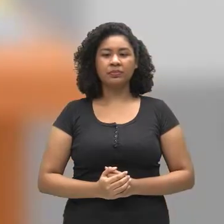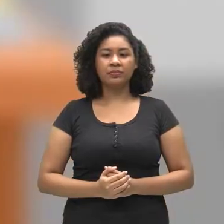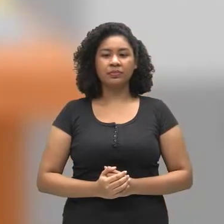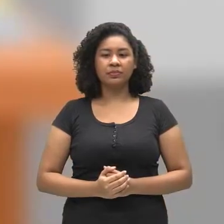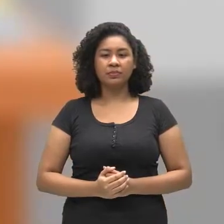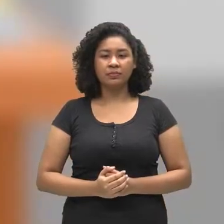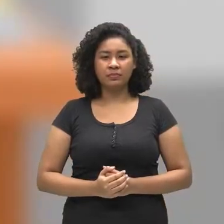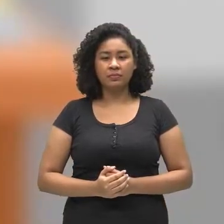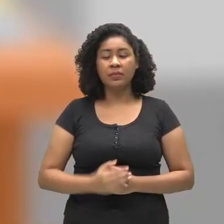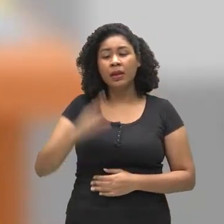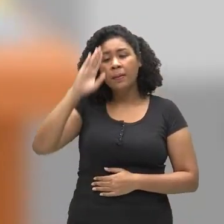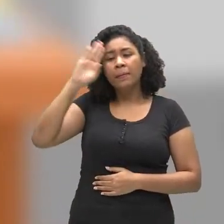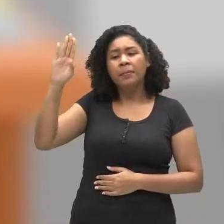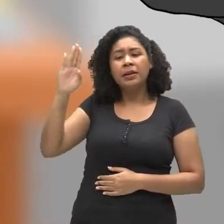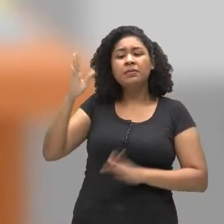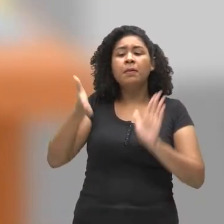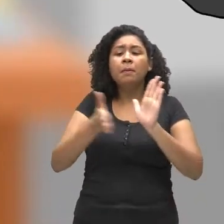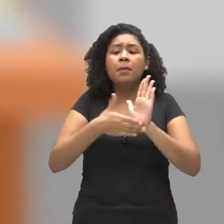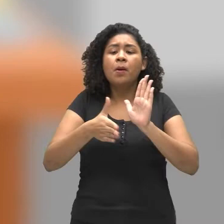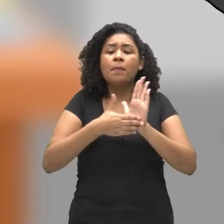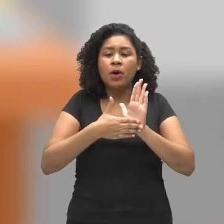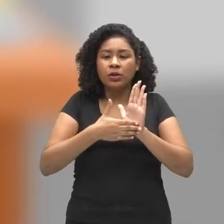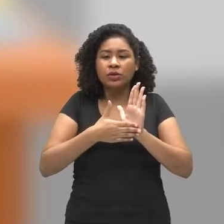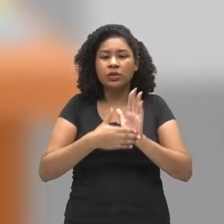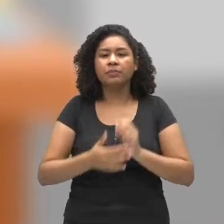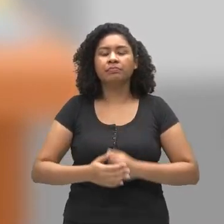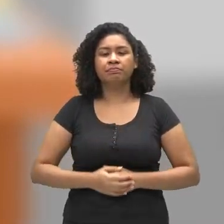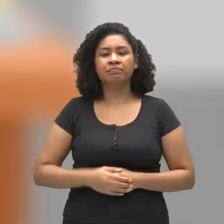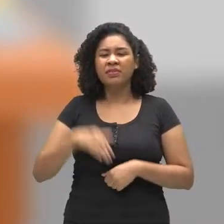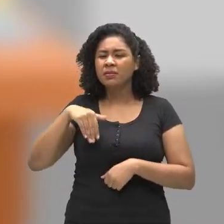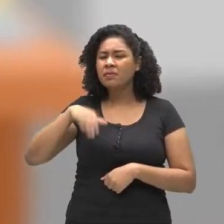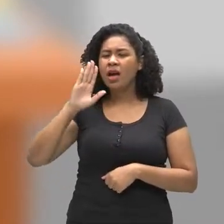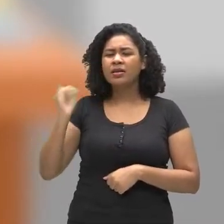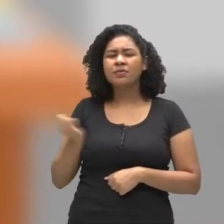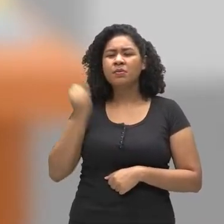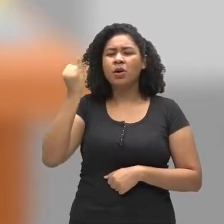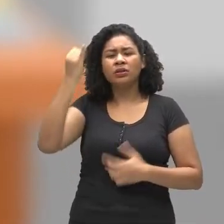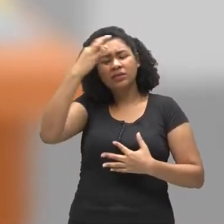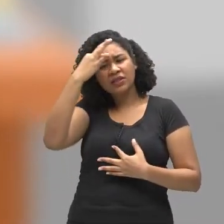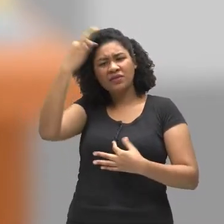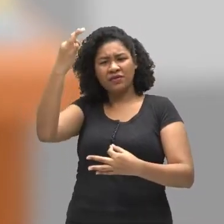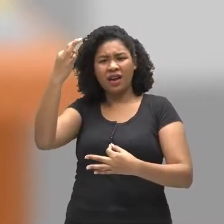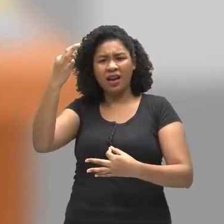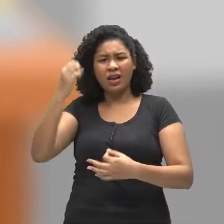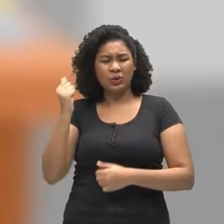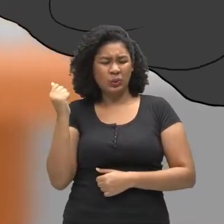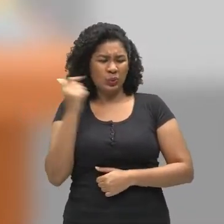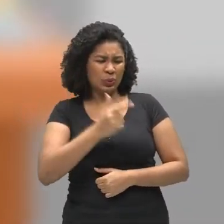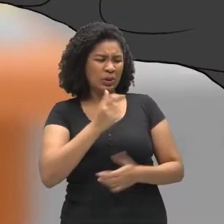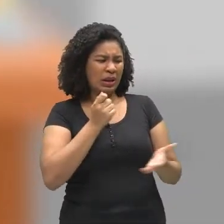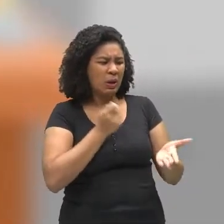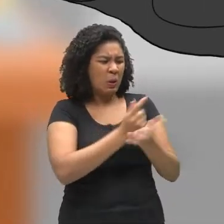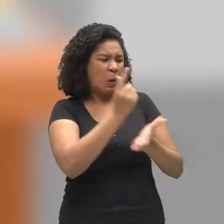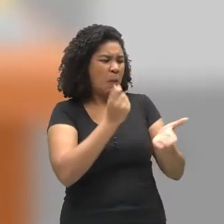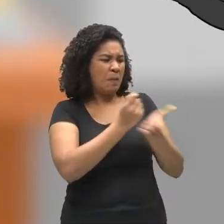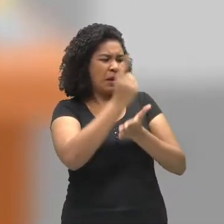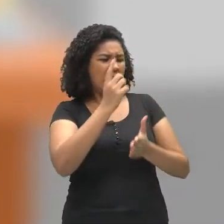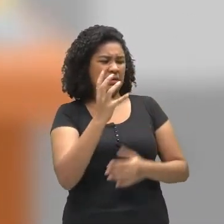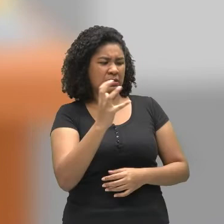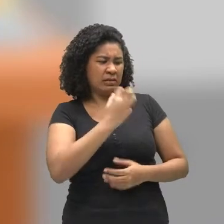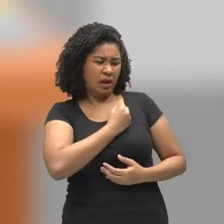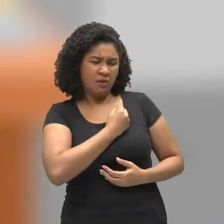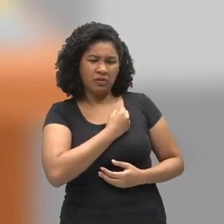As principais ideias de Lutero foram: era mais importante ter fé do que pagar para ser salvo. Todos poderiam ler a